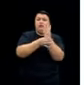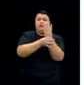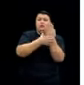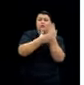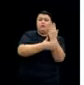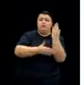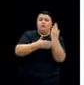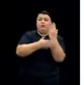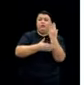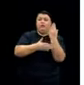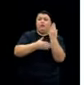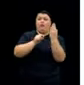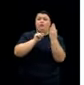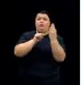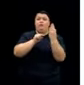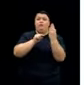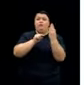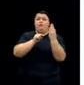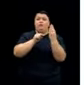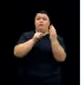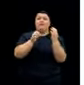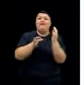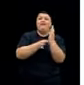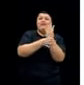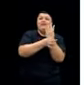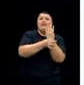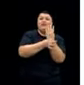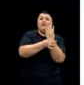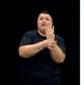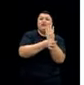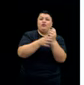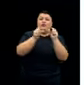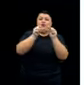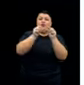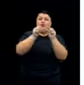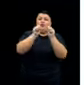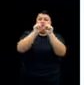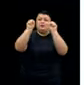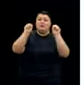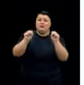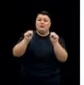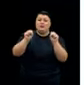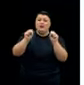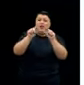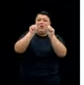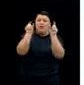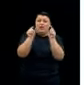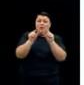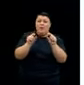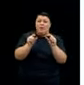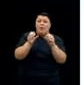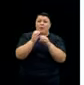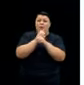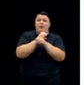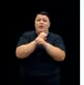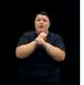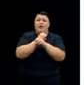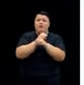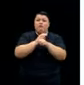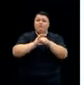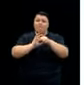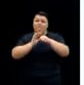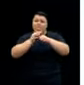sistema complemento, que desencadeia um ataque à membrana da célula estranha, formando um poro,